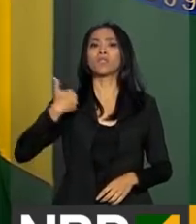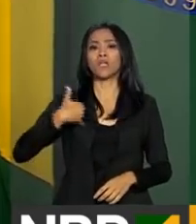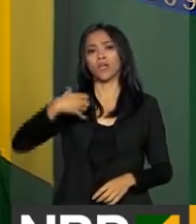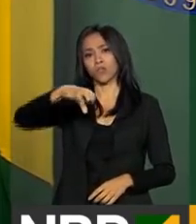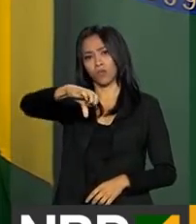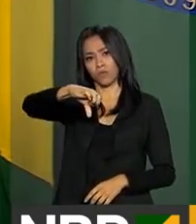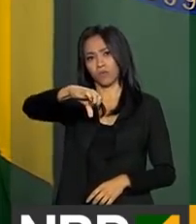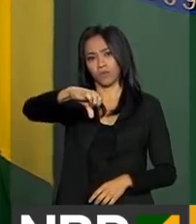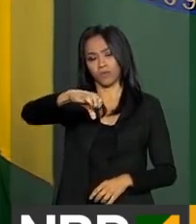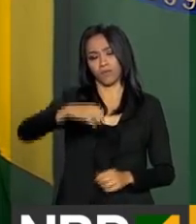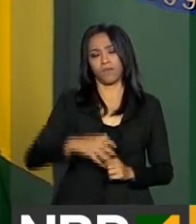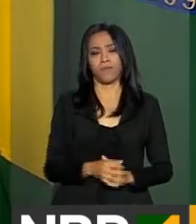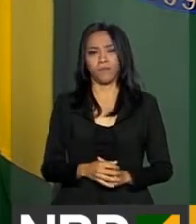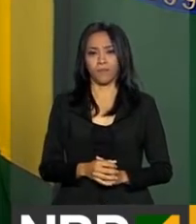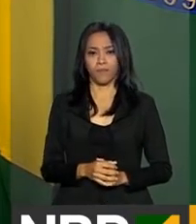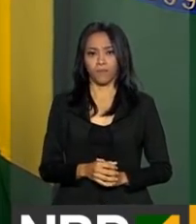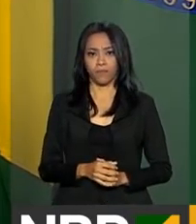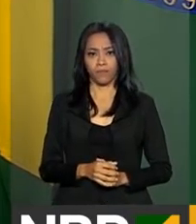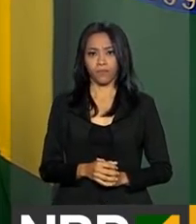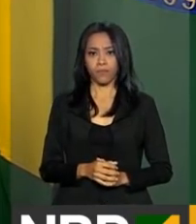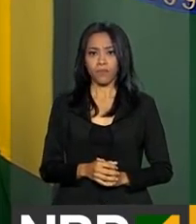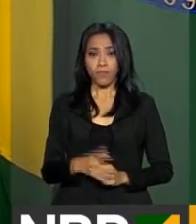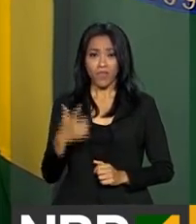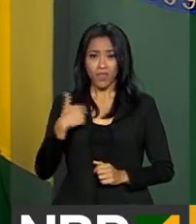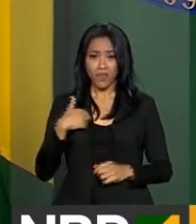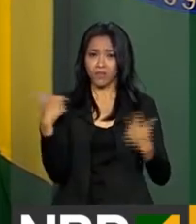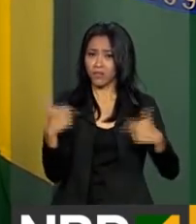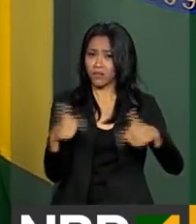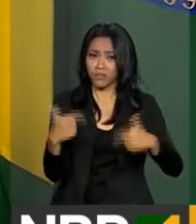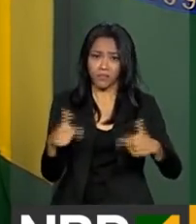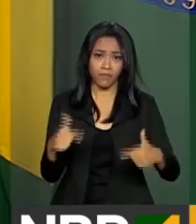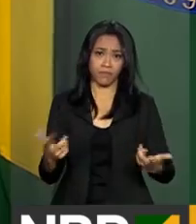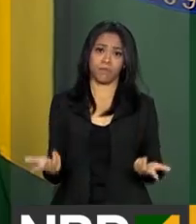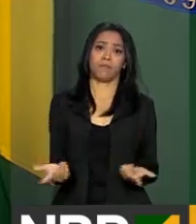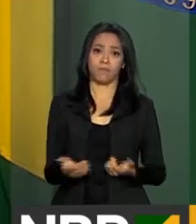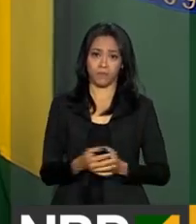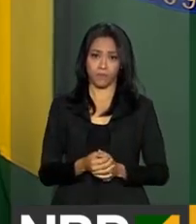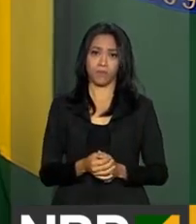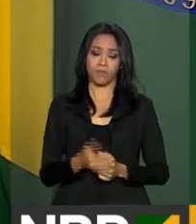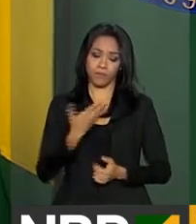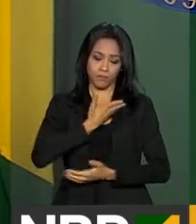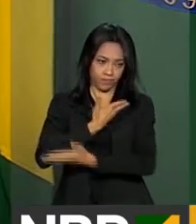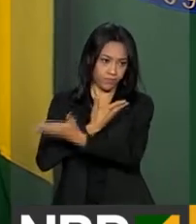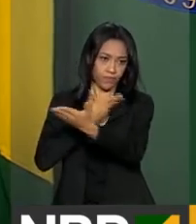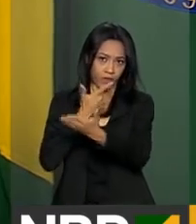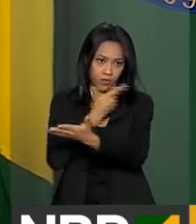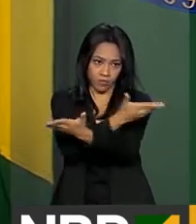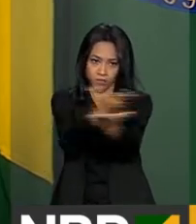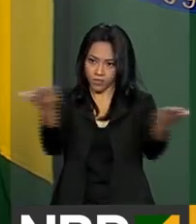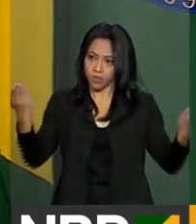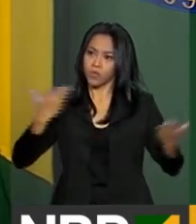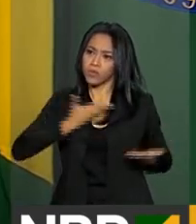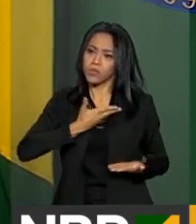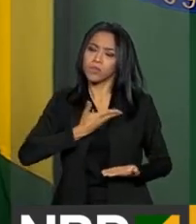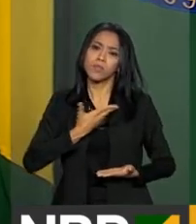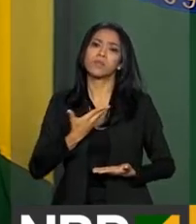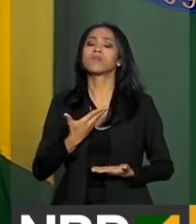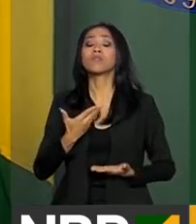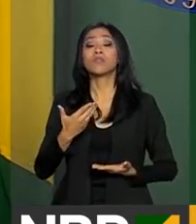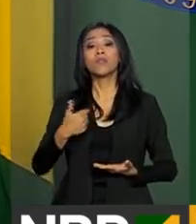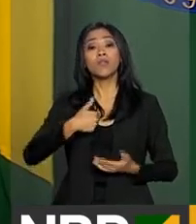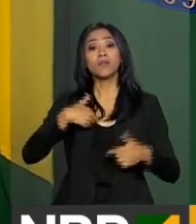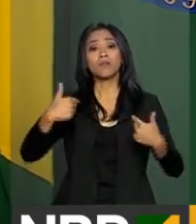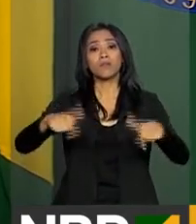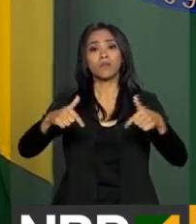idade meu trabalho meus amigos há quase